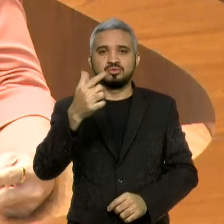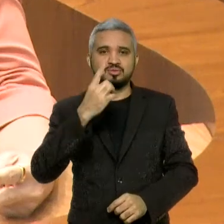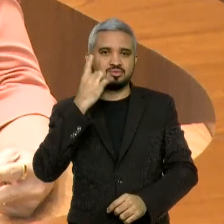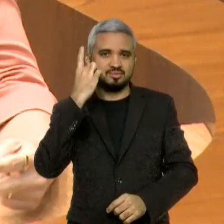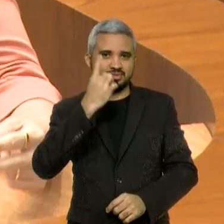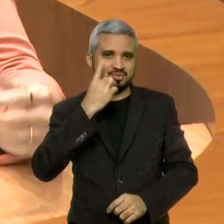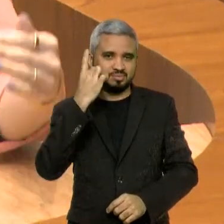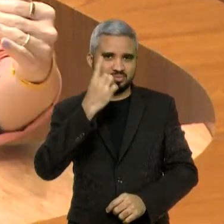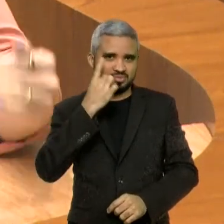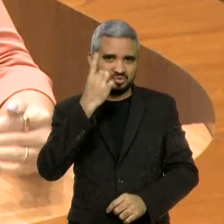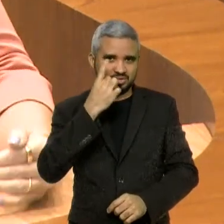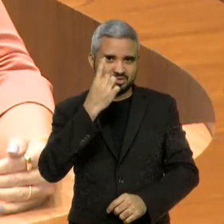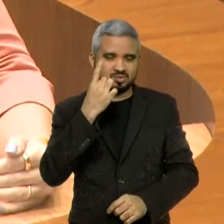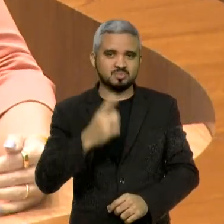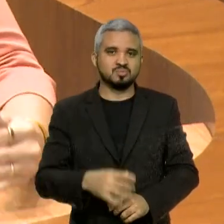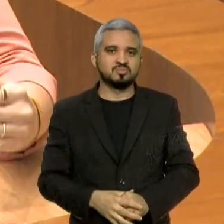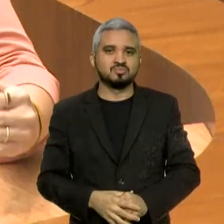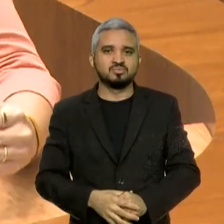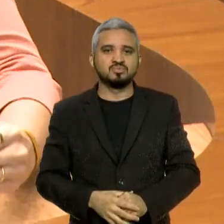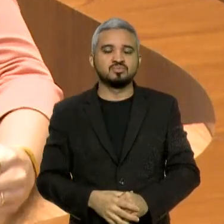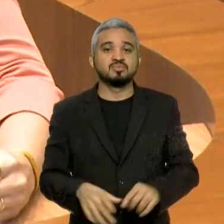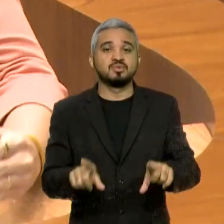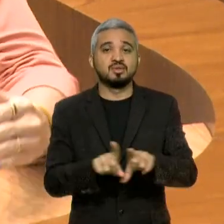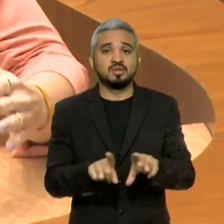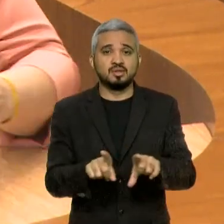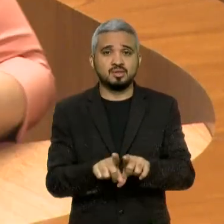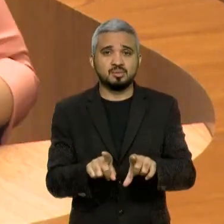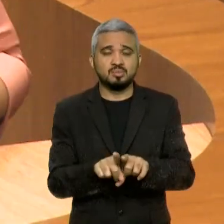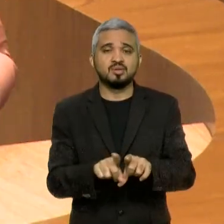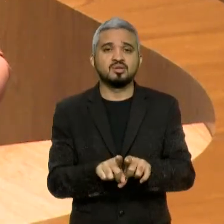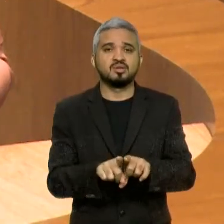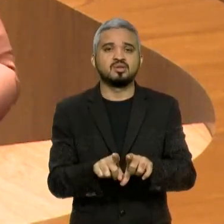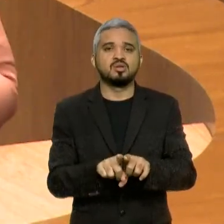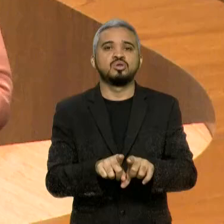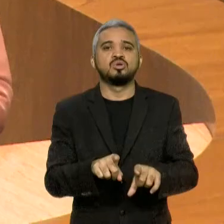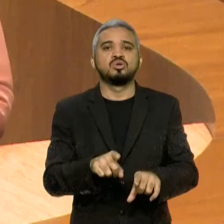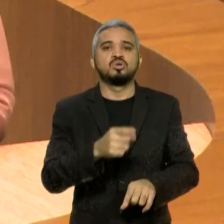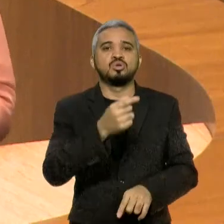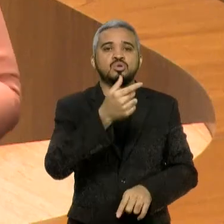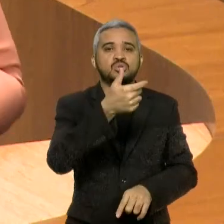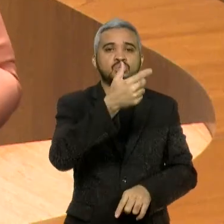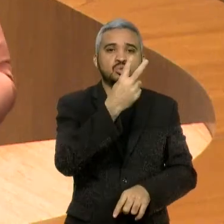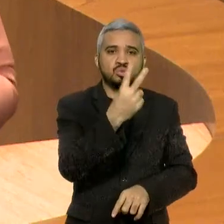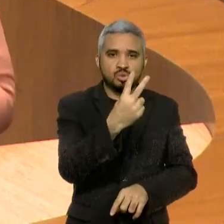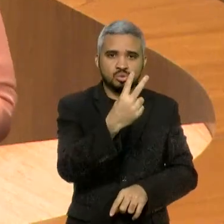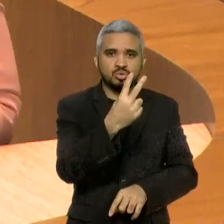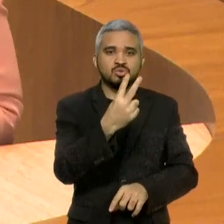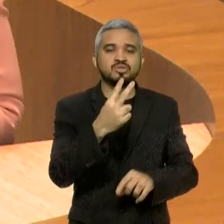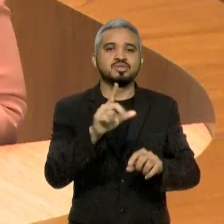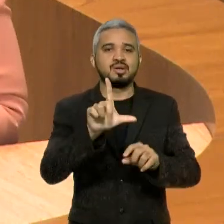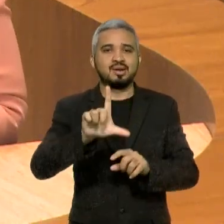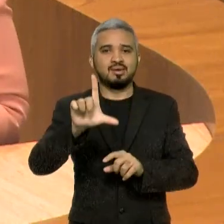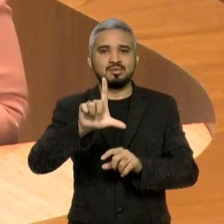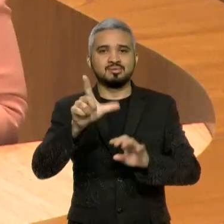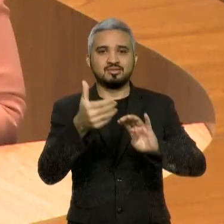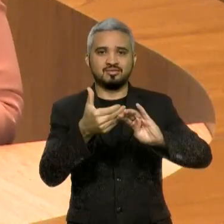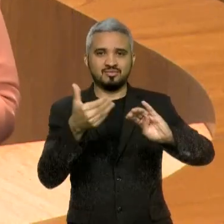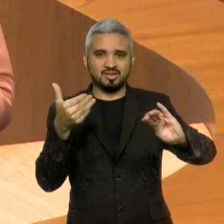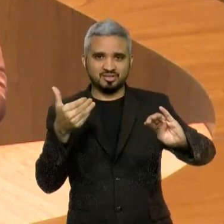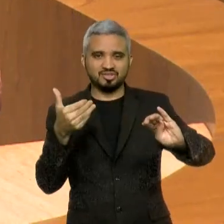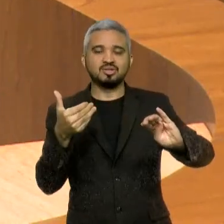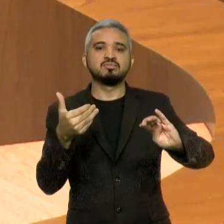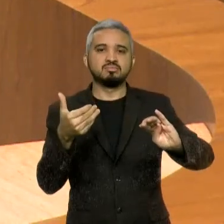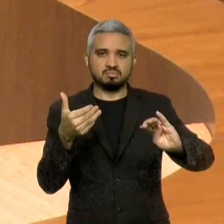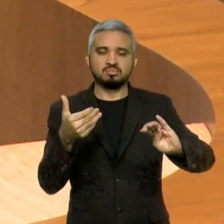licenciados e também não olhou prefeitos e prefeitos que votaram ou não votaram dele